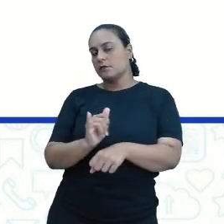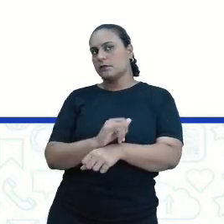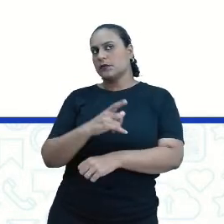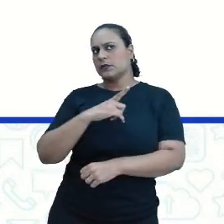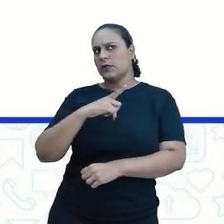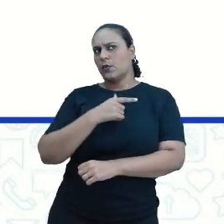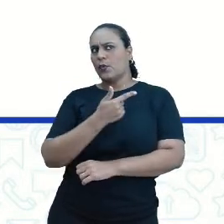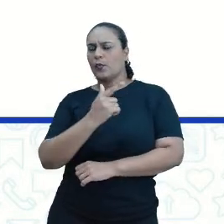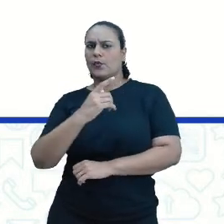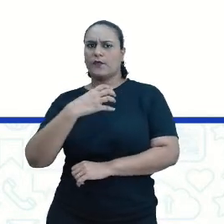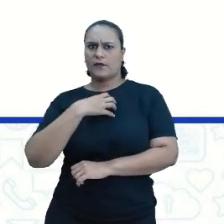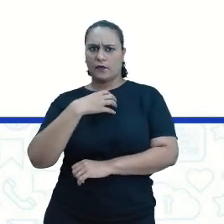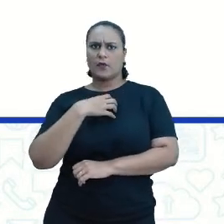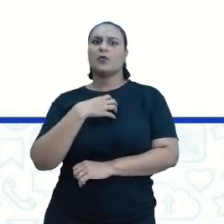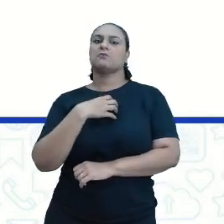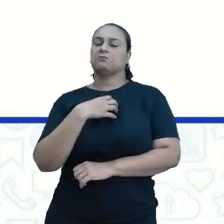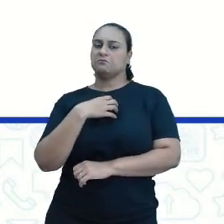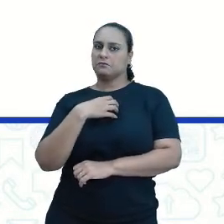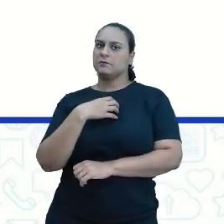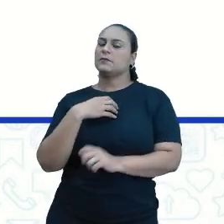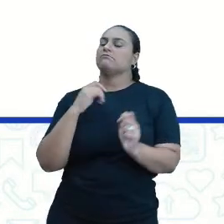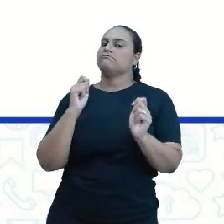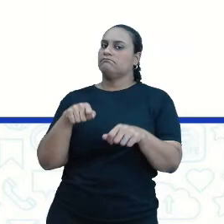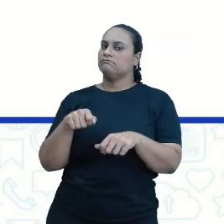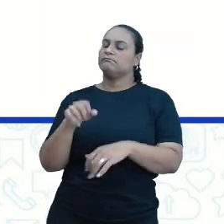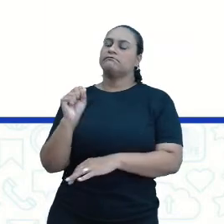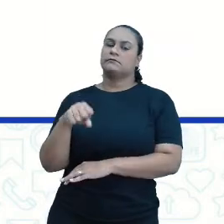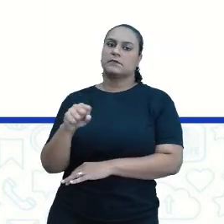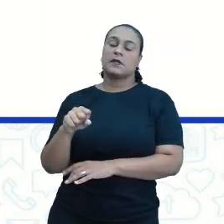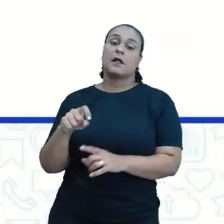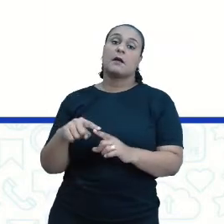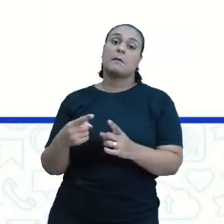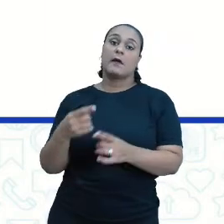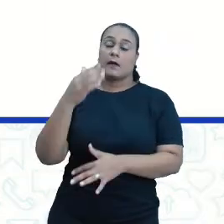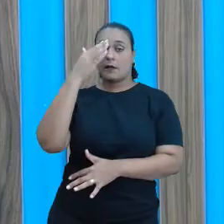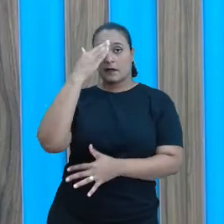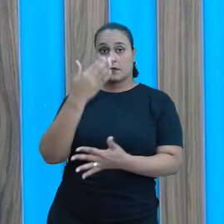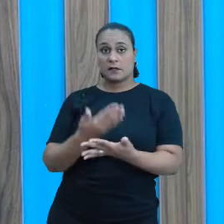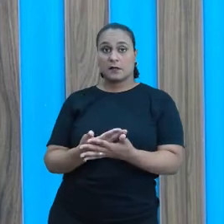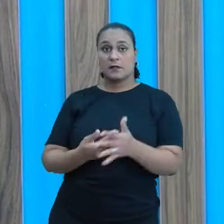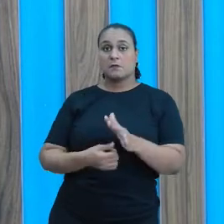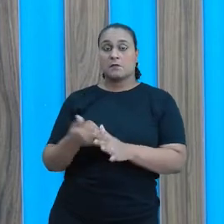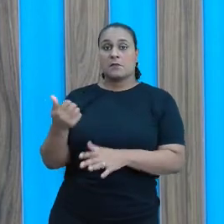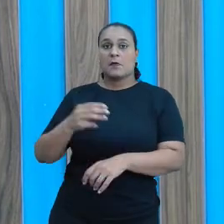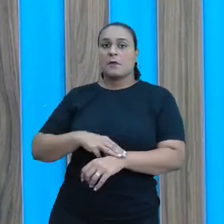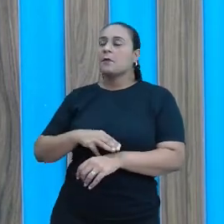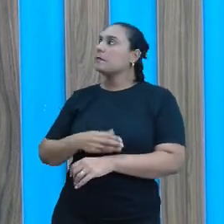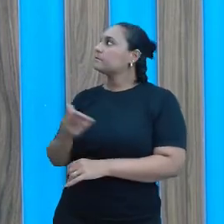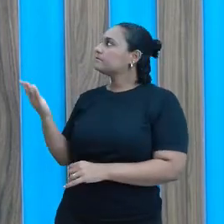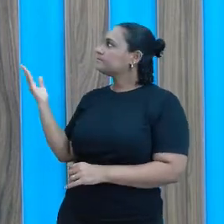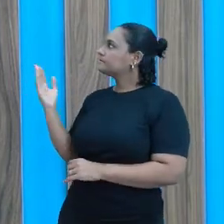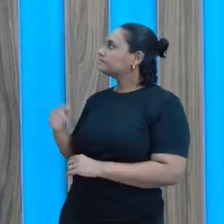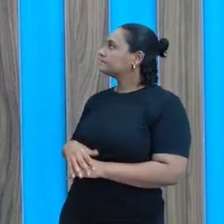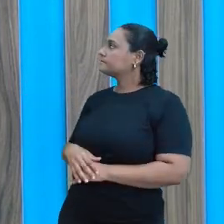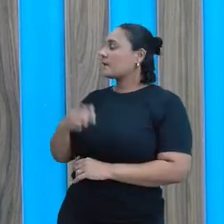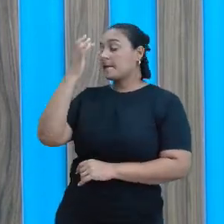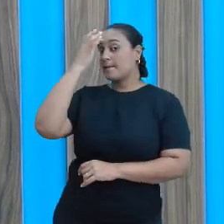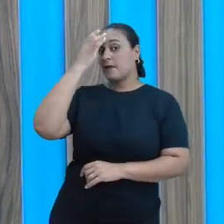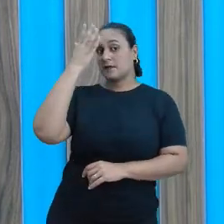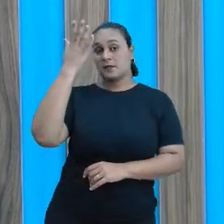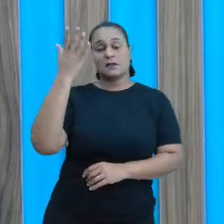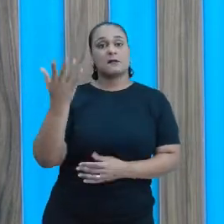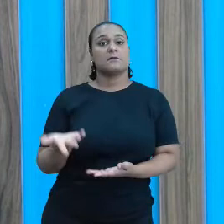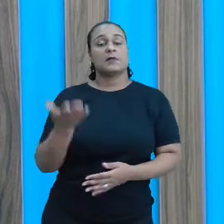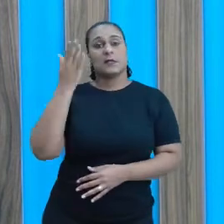de eu pensar essa sistematização? Tem sim. Só que eu acredito que para esse primeiro momento é mais simples a gente